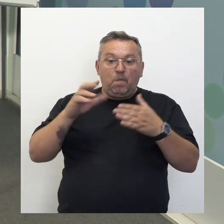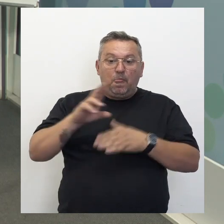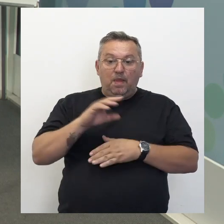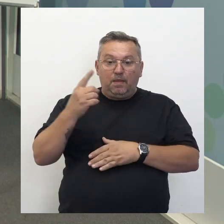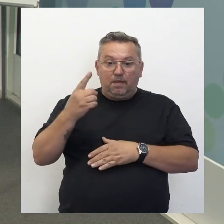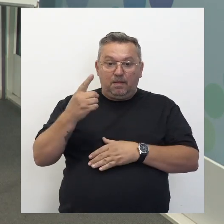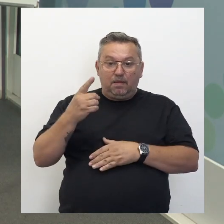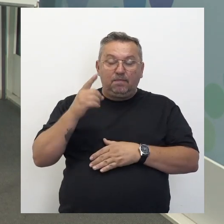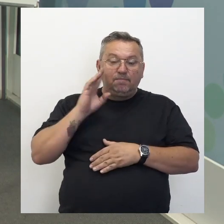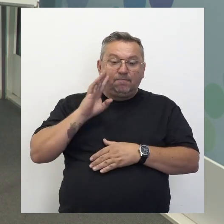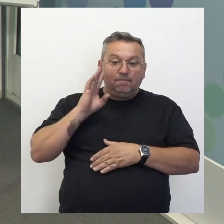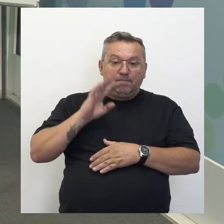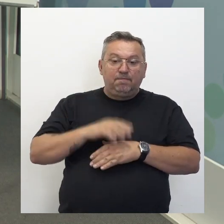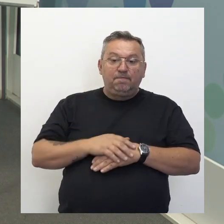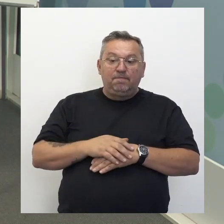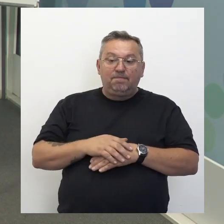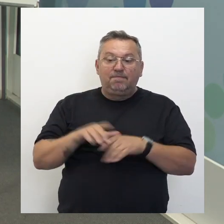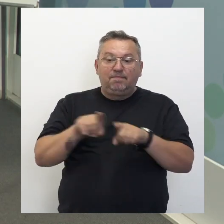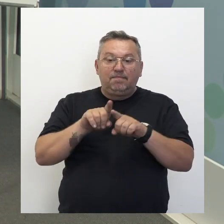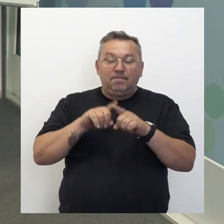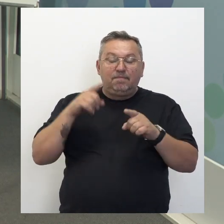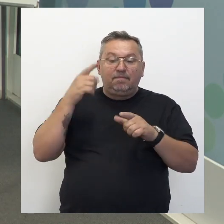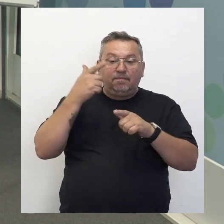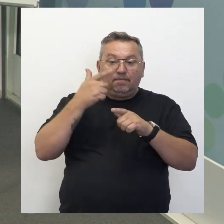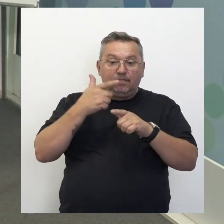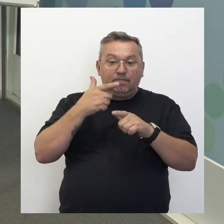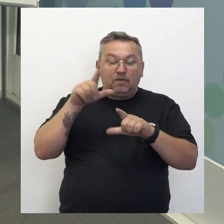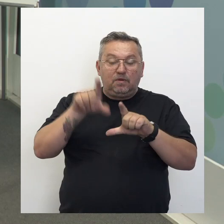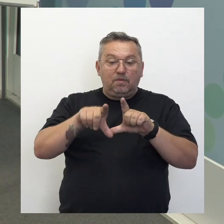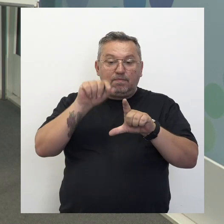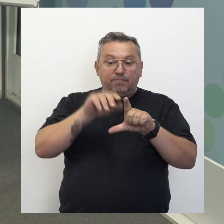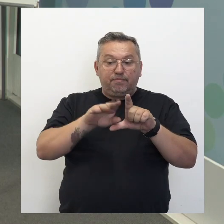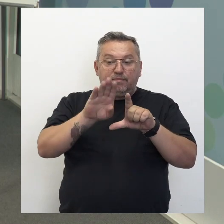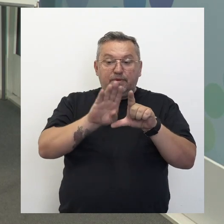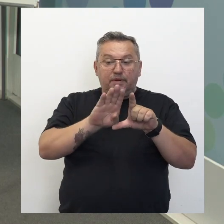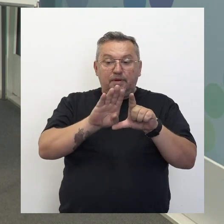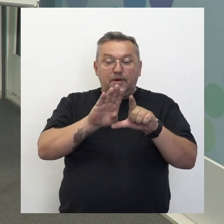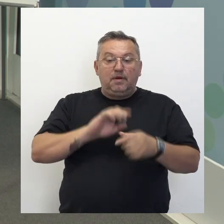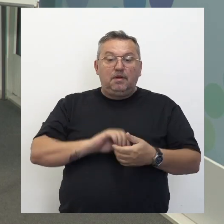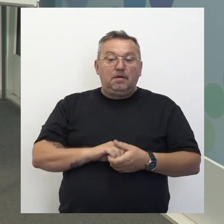1, legal. Aí tem o item B na próxima questão. Vamos lá?